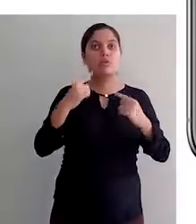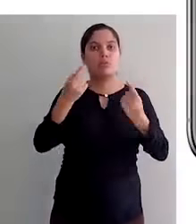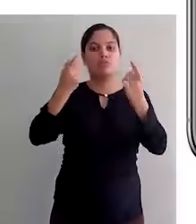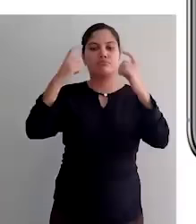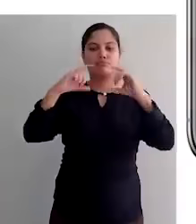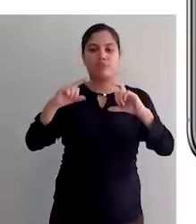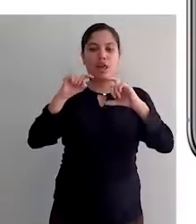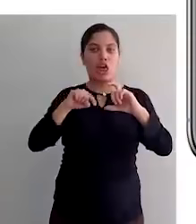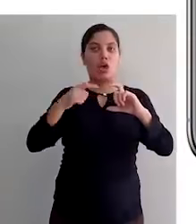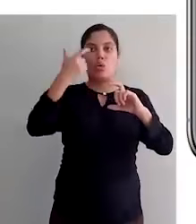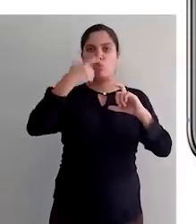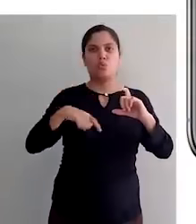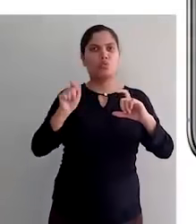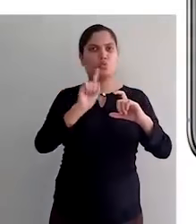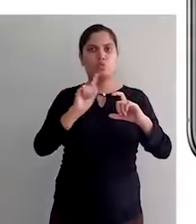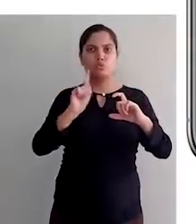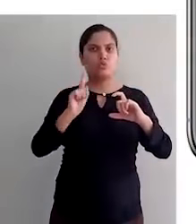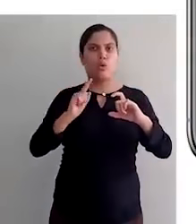um robô.